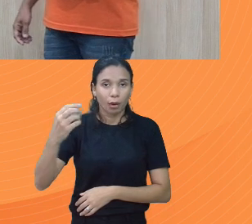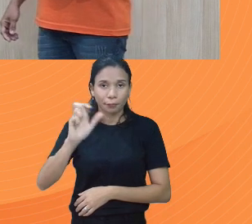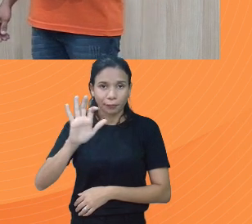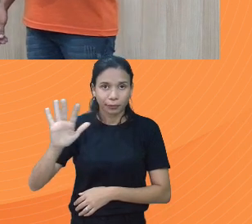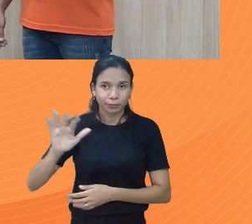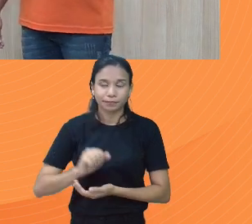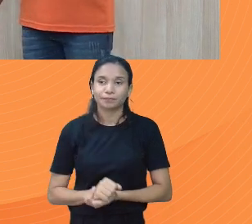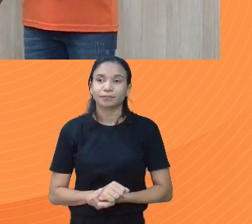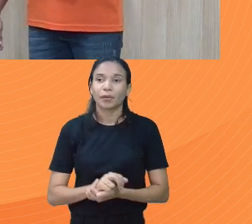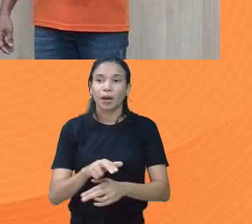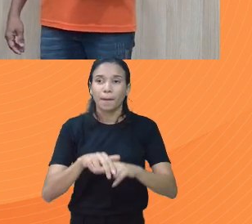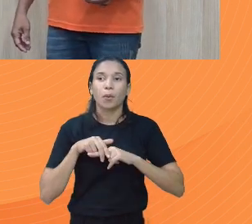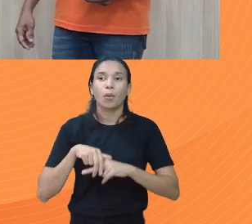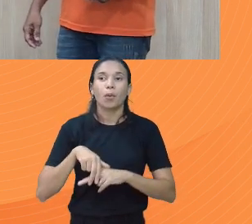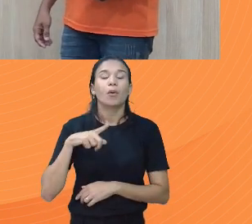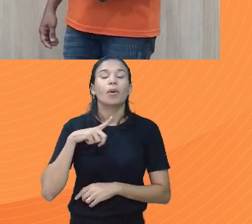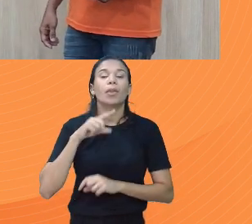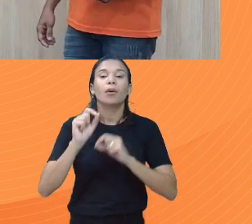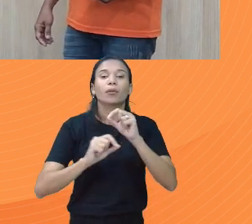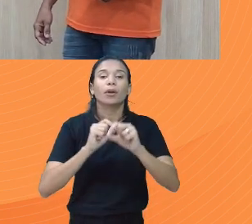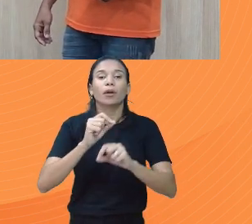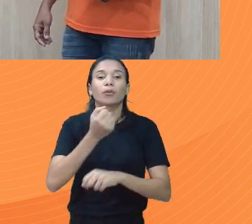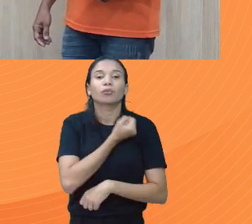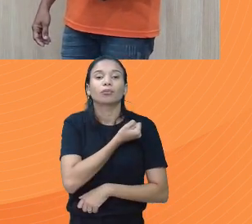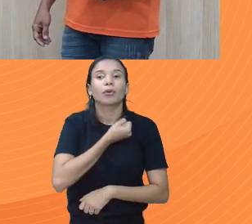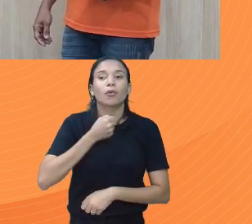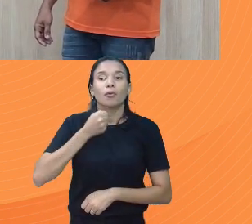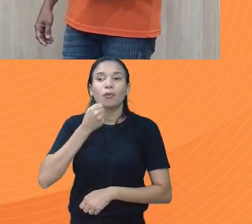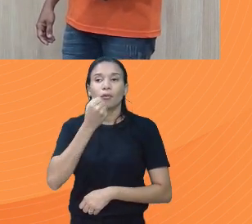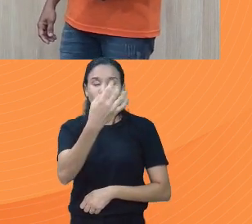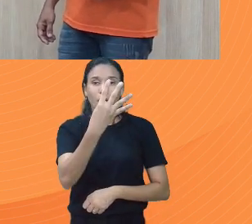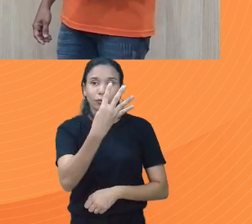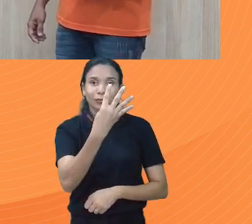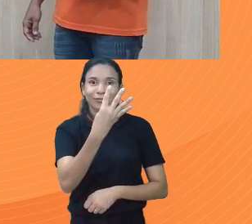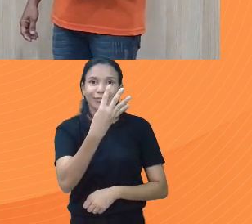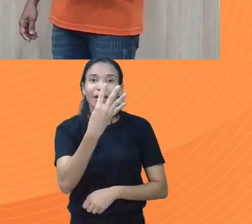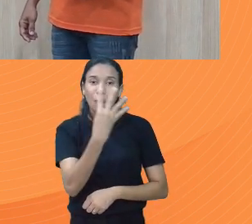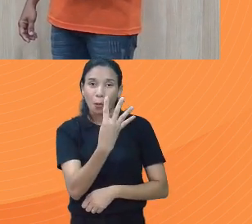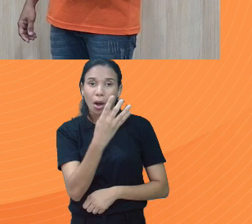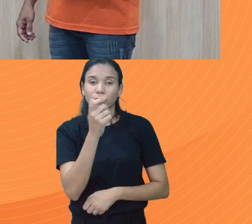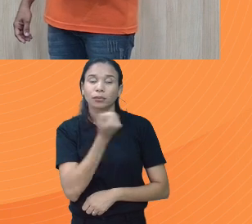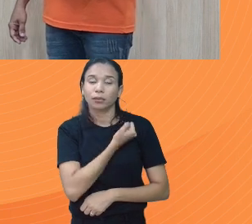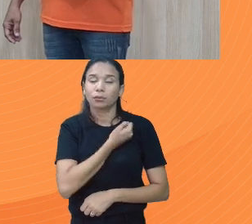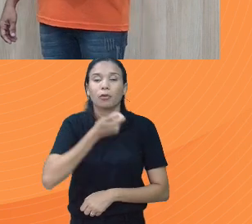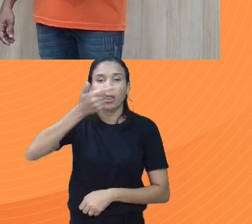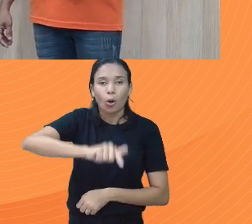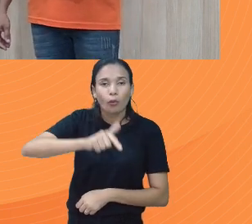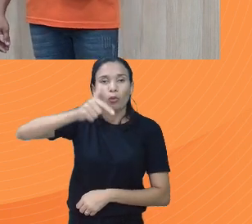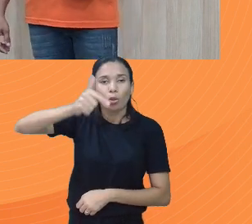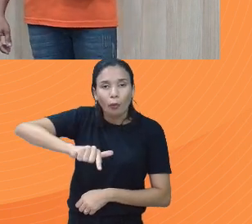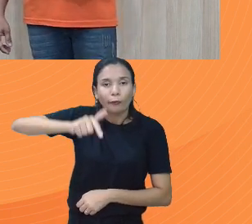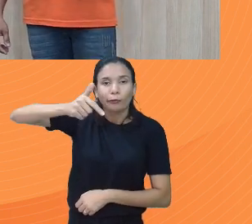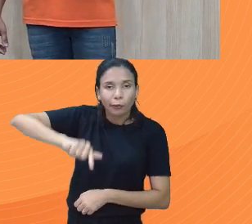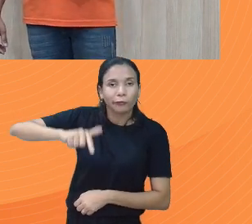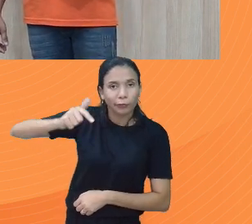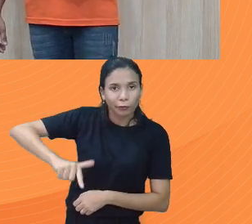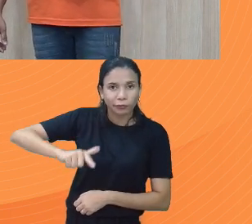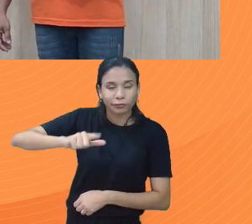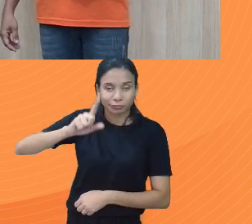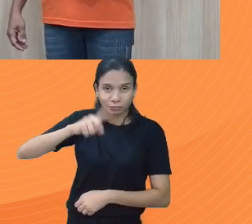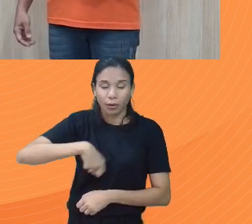0,444. Então, ó, o período é o 4. O período é o que está se repetindo. O que está se repetindo é